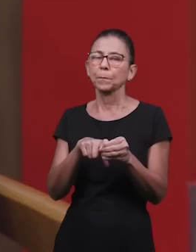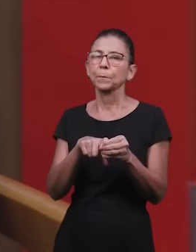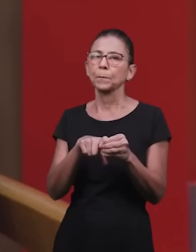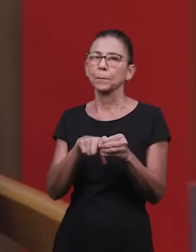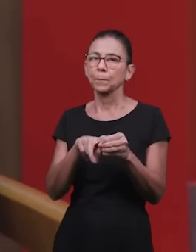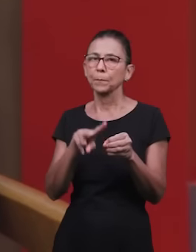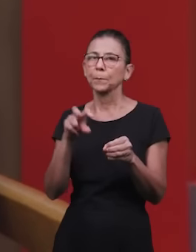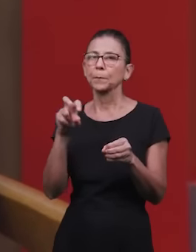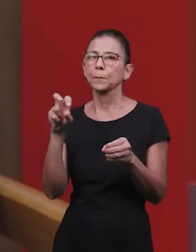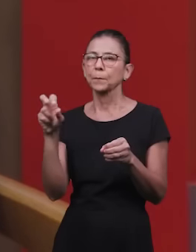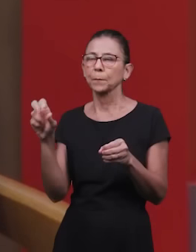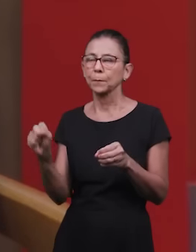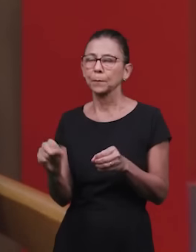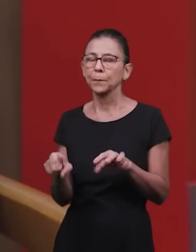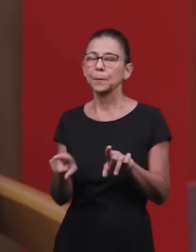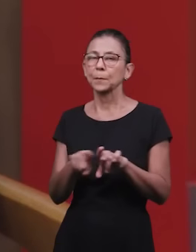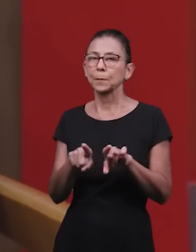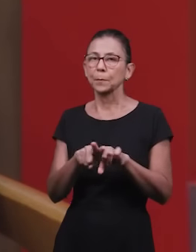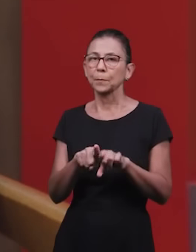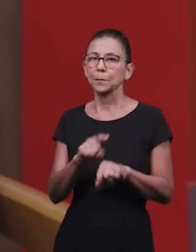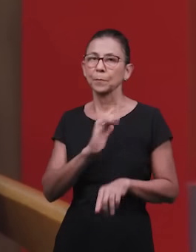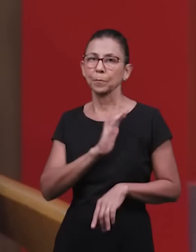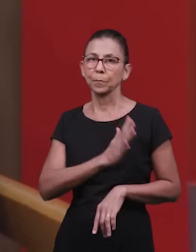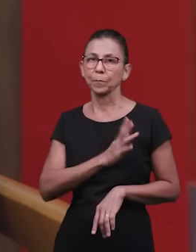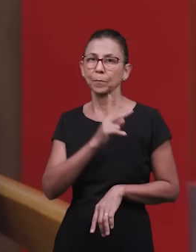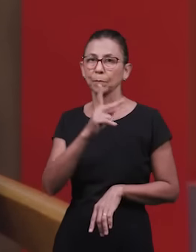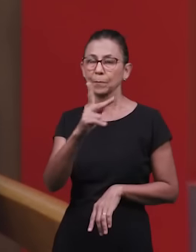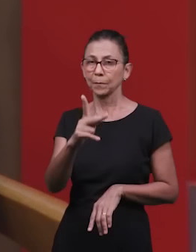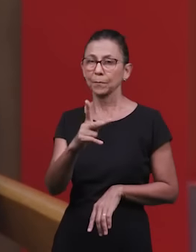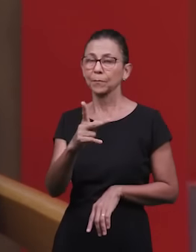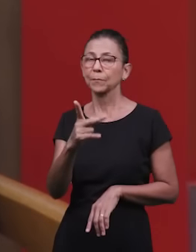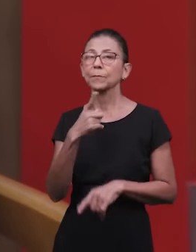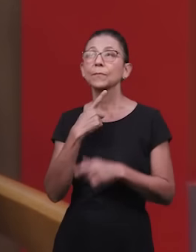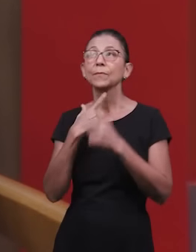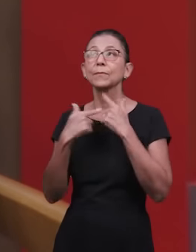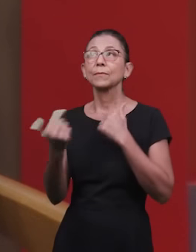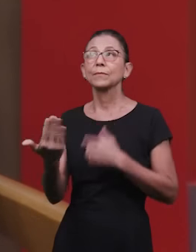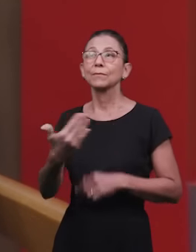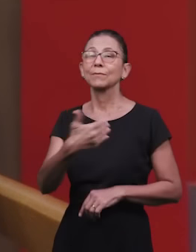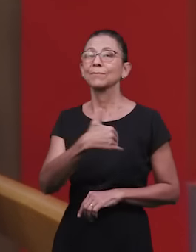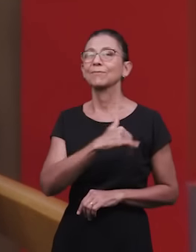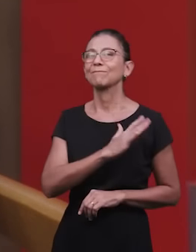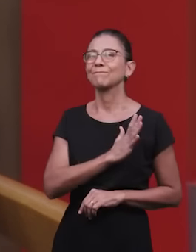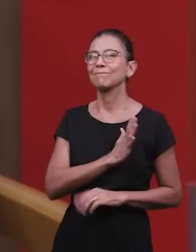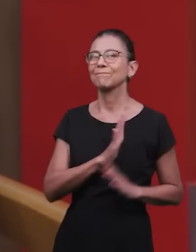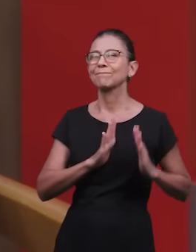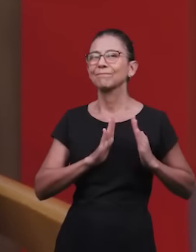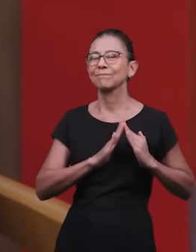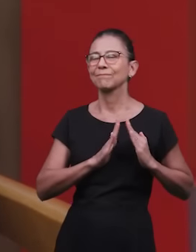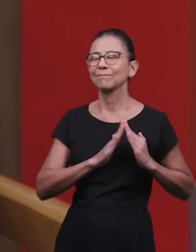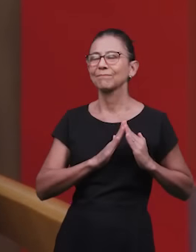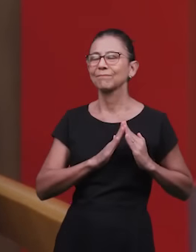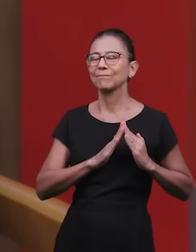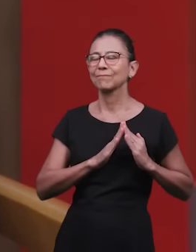também está à porta do meu coração, do seu coração. O desejo dele é entrar, fazer